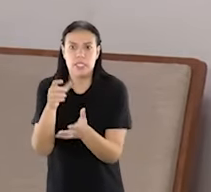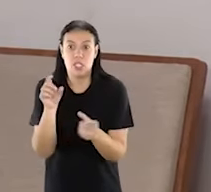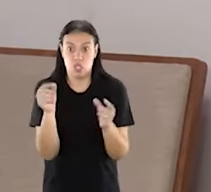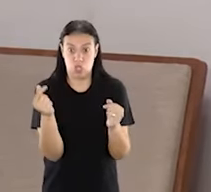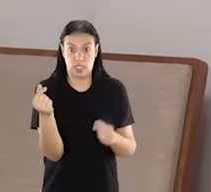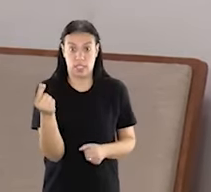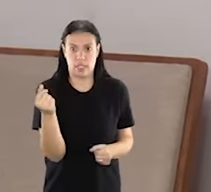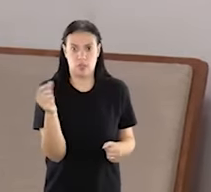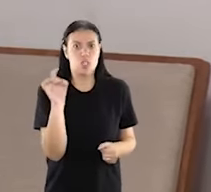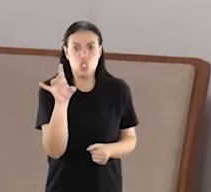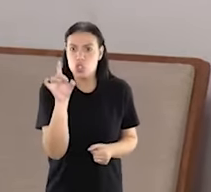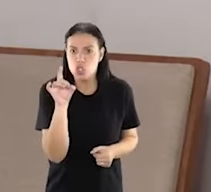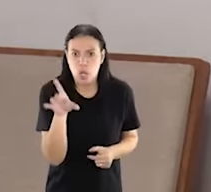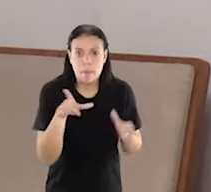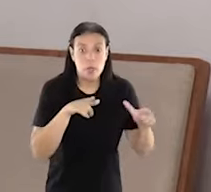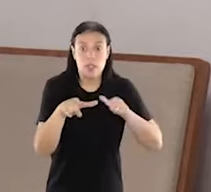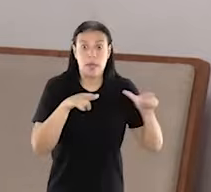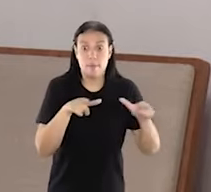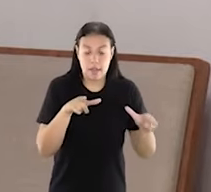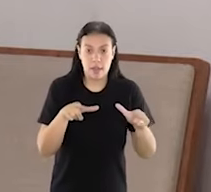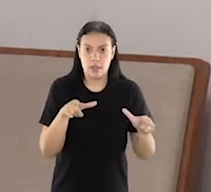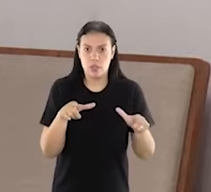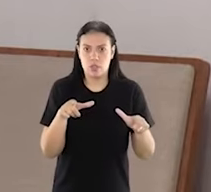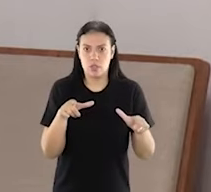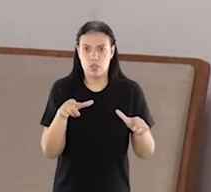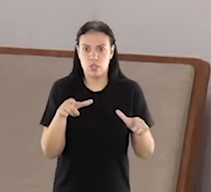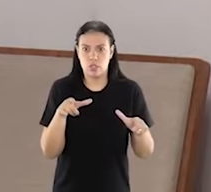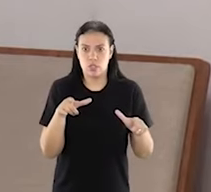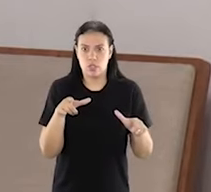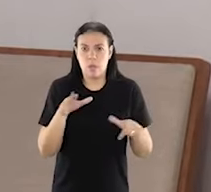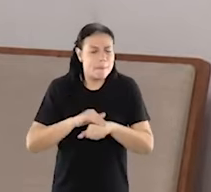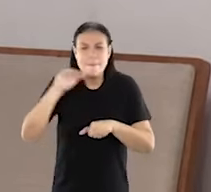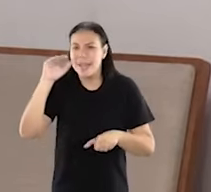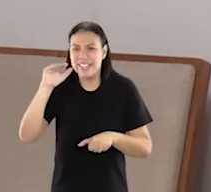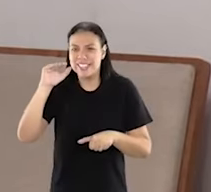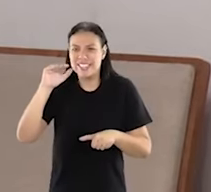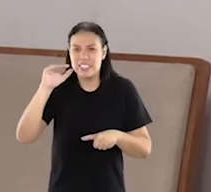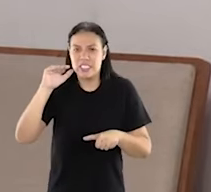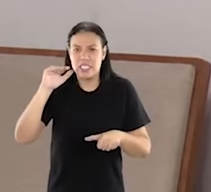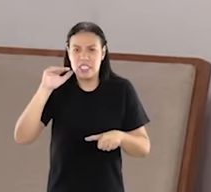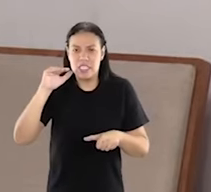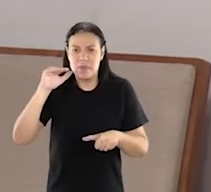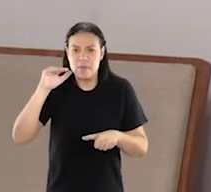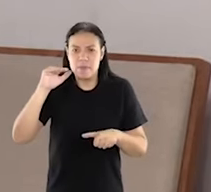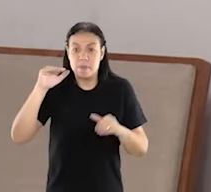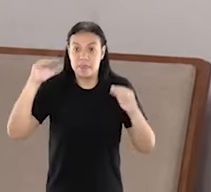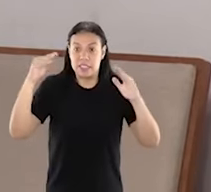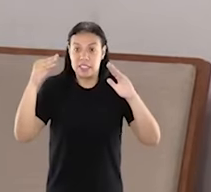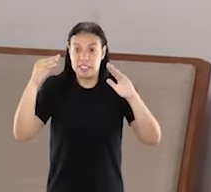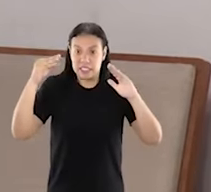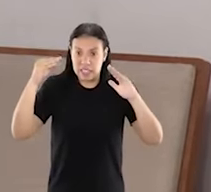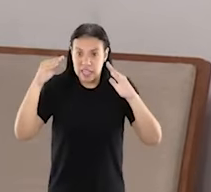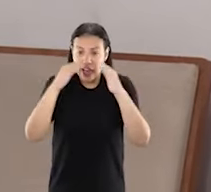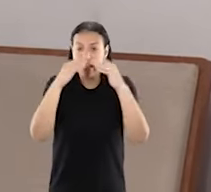do islamismo, só na América mais dinheiro que toda a igreja protestante faz no mundo inteiro.